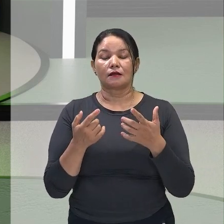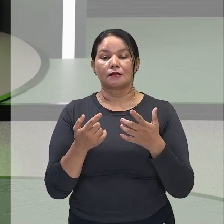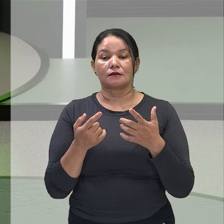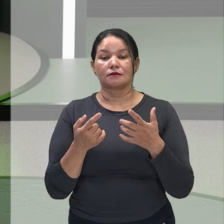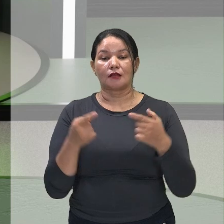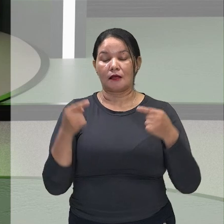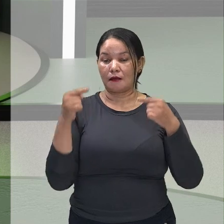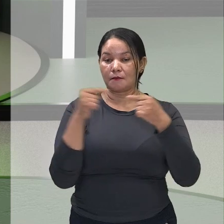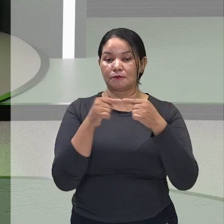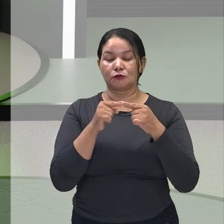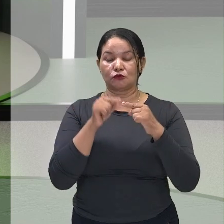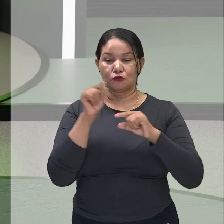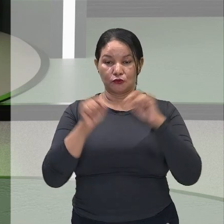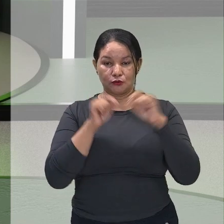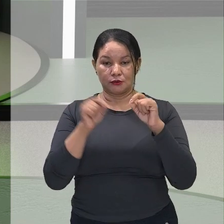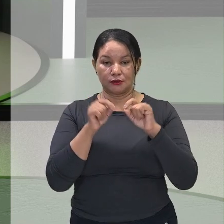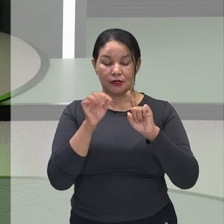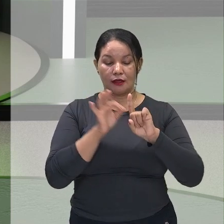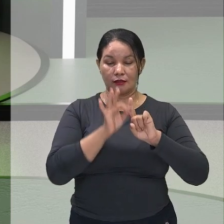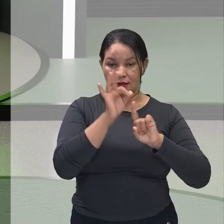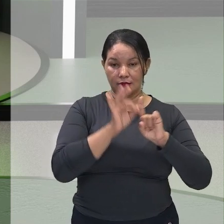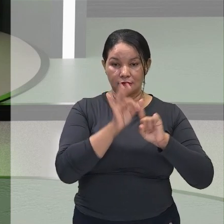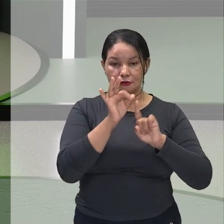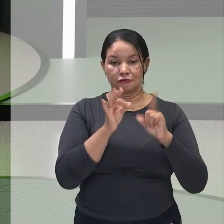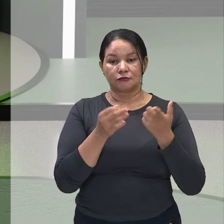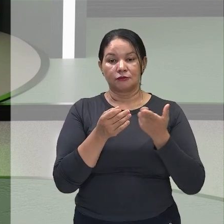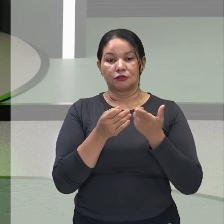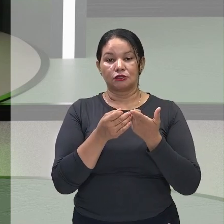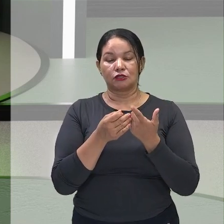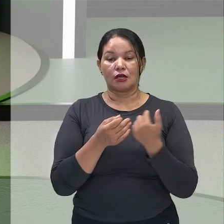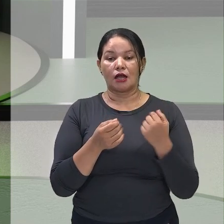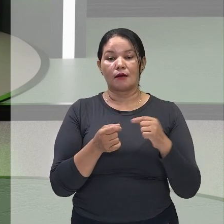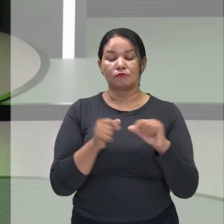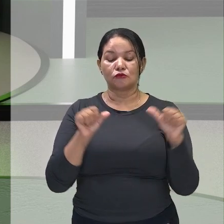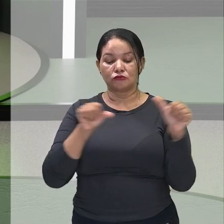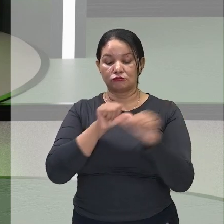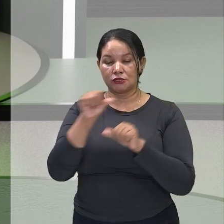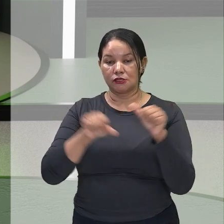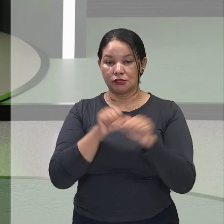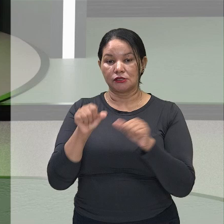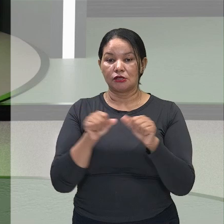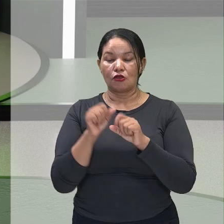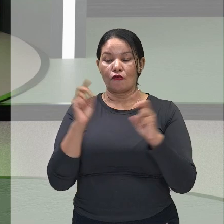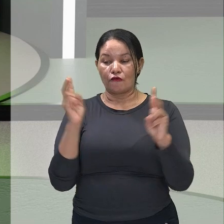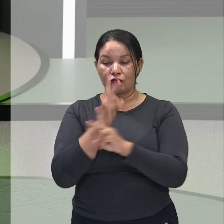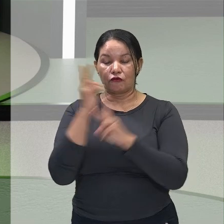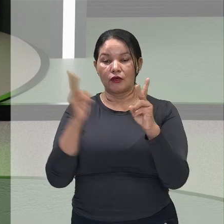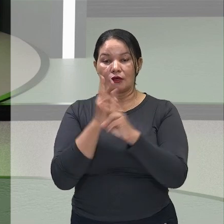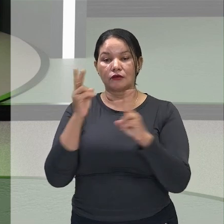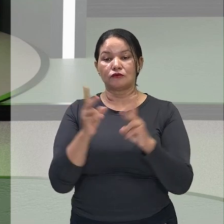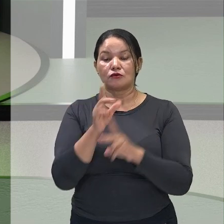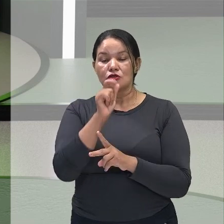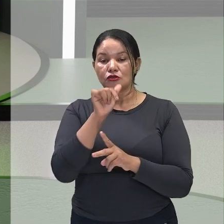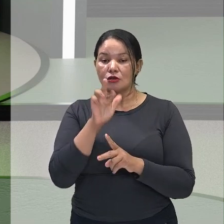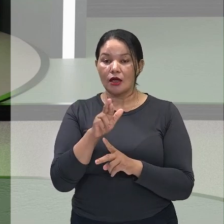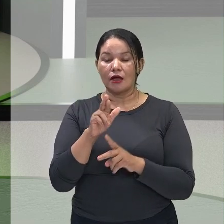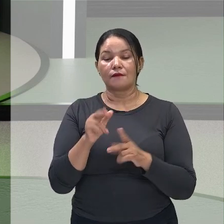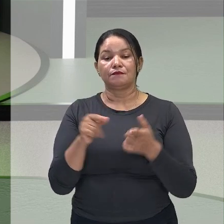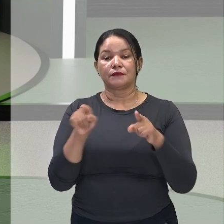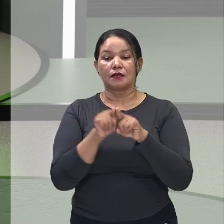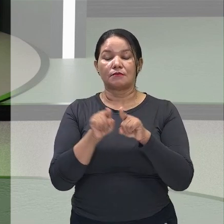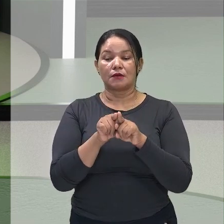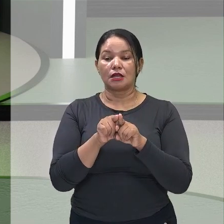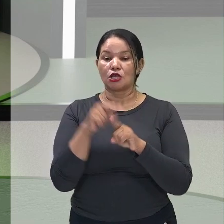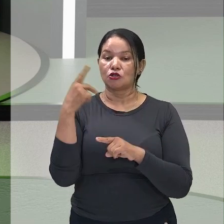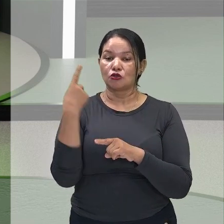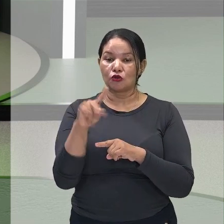a temperatura, né, ao deslocamento de ar, aos ventos. Então, por isso que a sua sensação